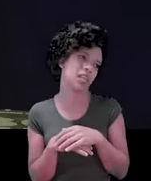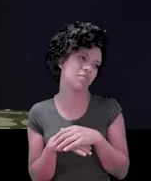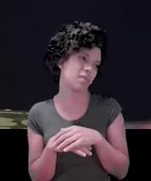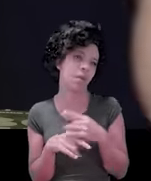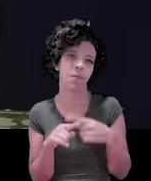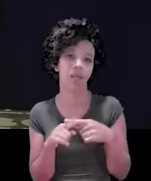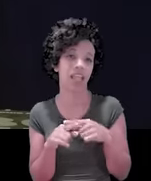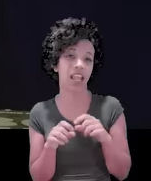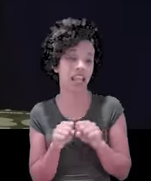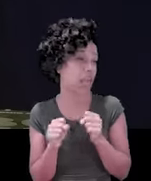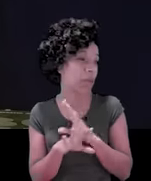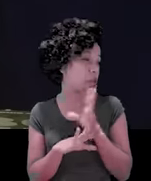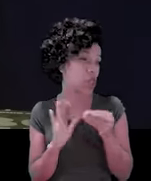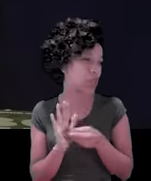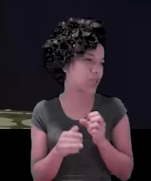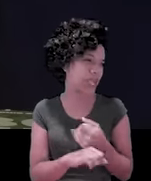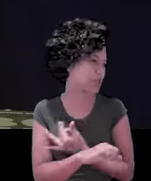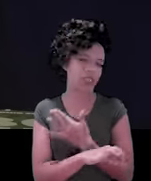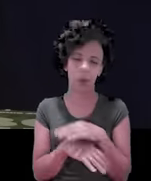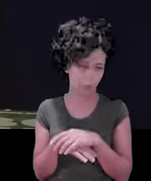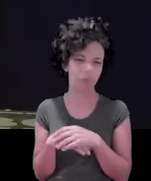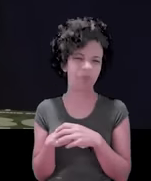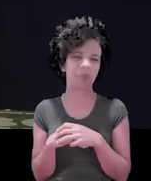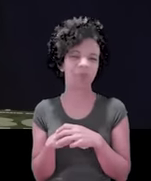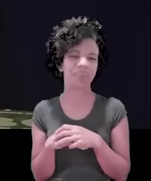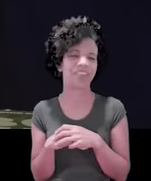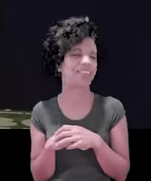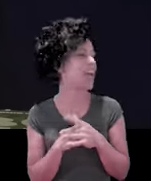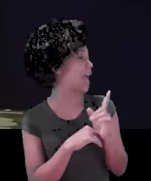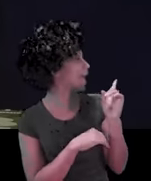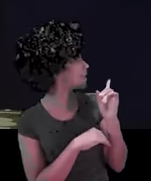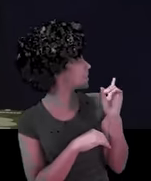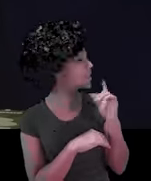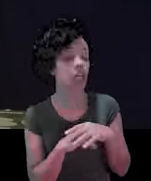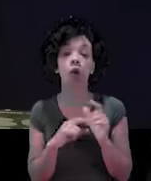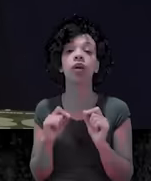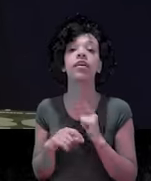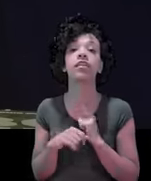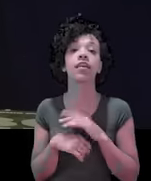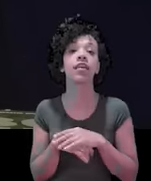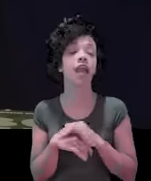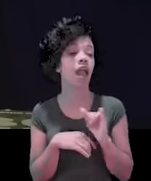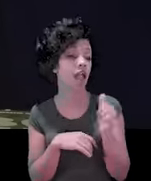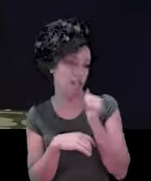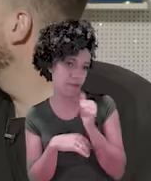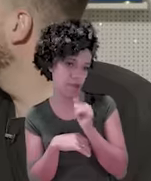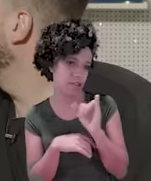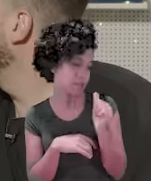ele que ela toda emoção do projeto aqui não tem que só tem essa daí é minha irmã